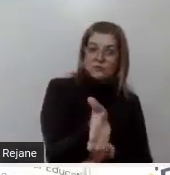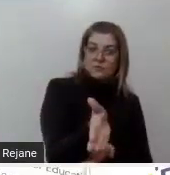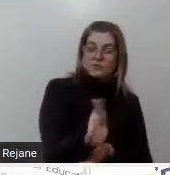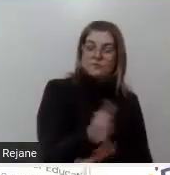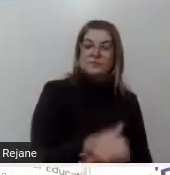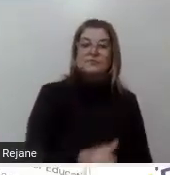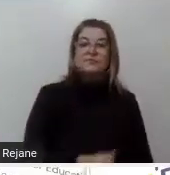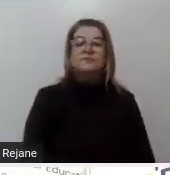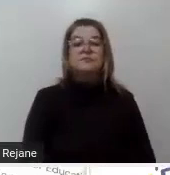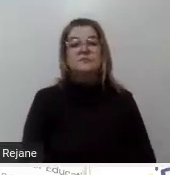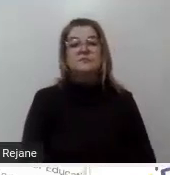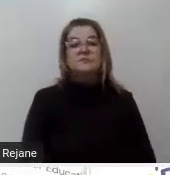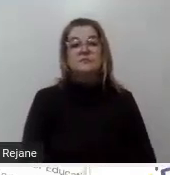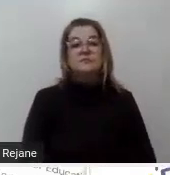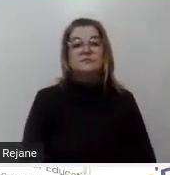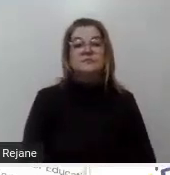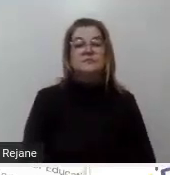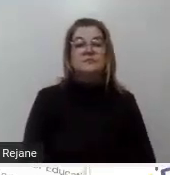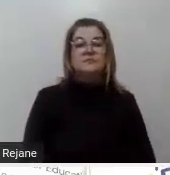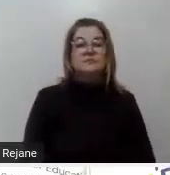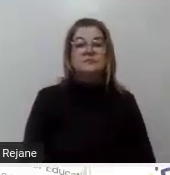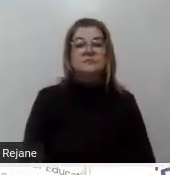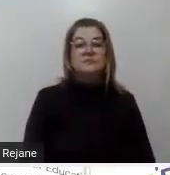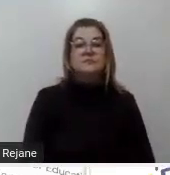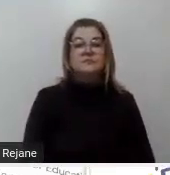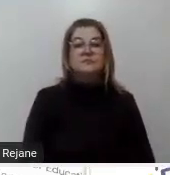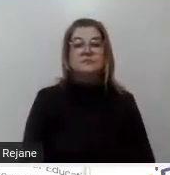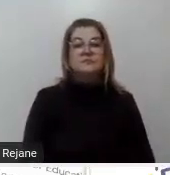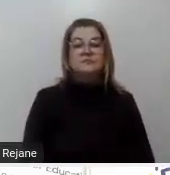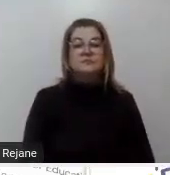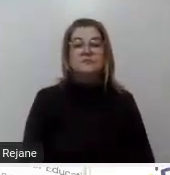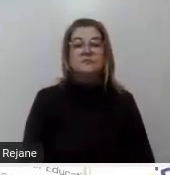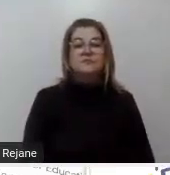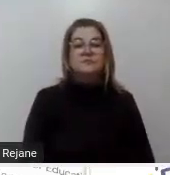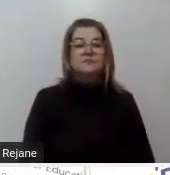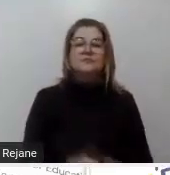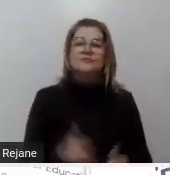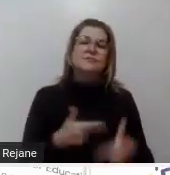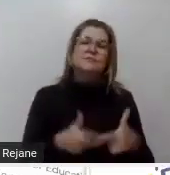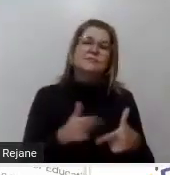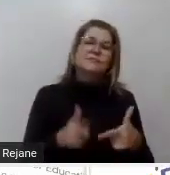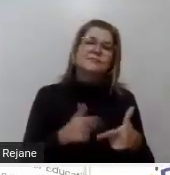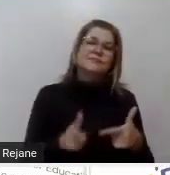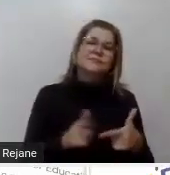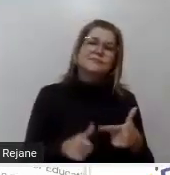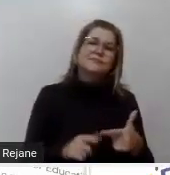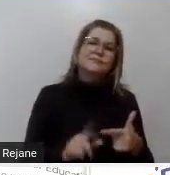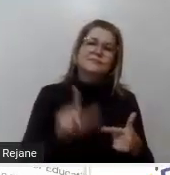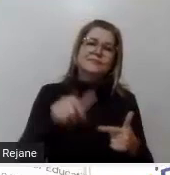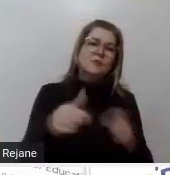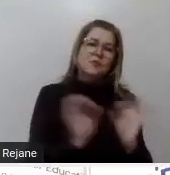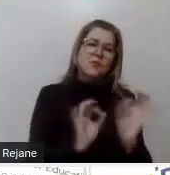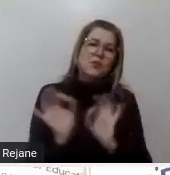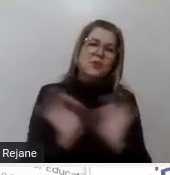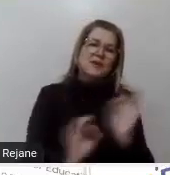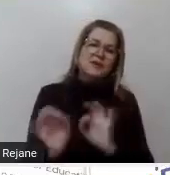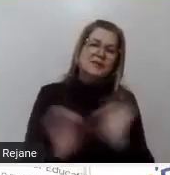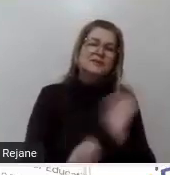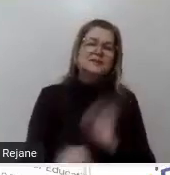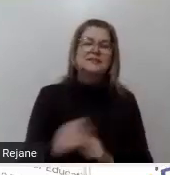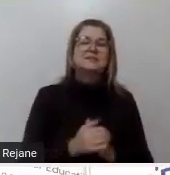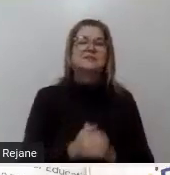Não colocou. Só porque eu falei. Deixa eu atualizar isso aqui. Não tem problema, daqui a pouco ele ajeita, pode daqui continuar.